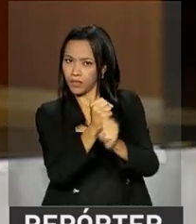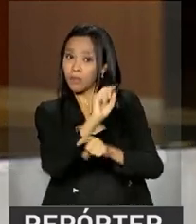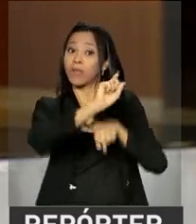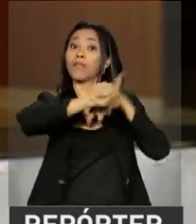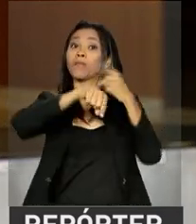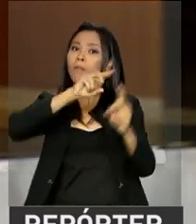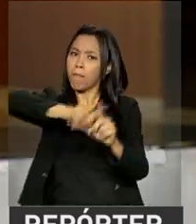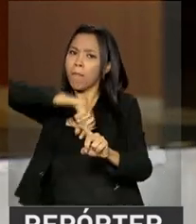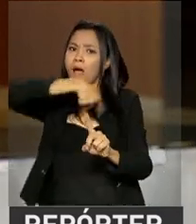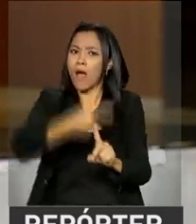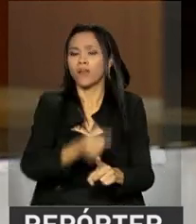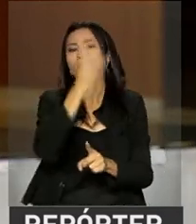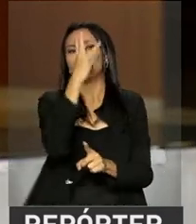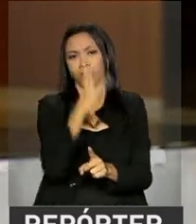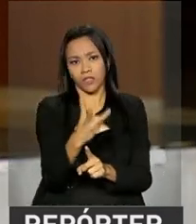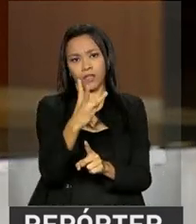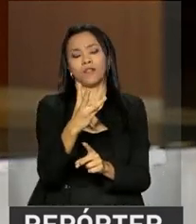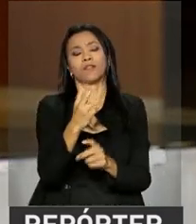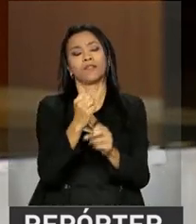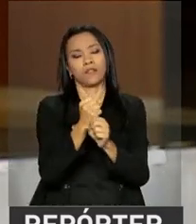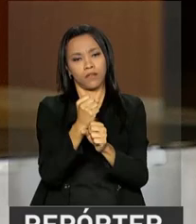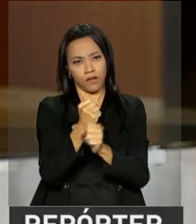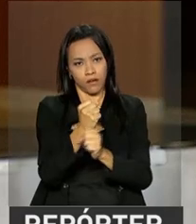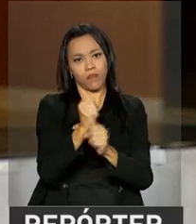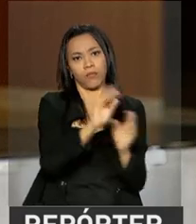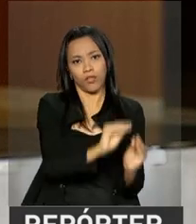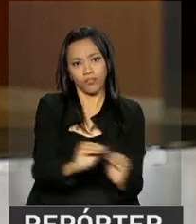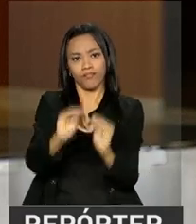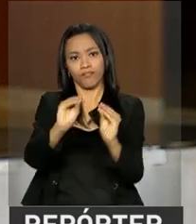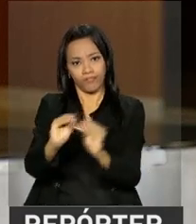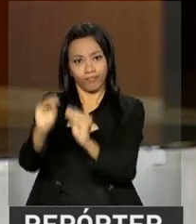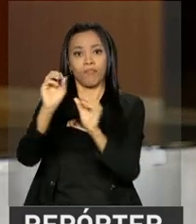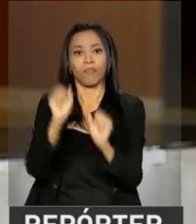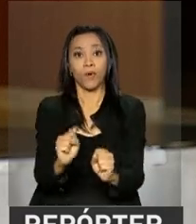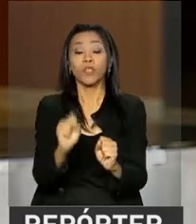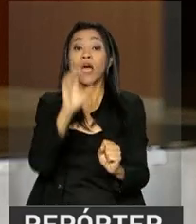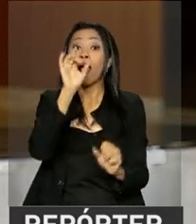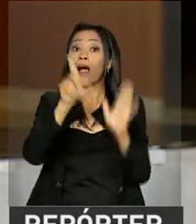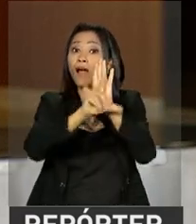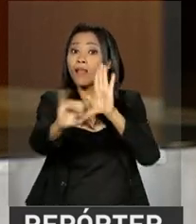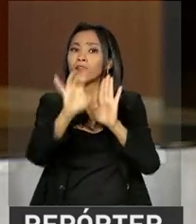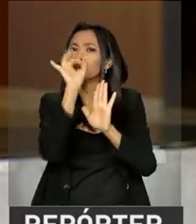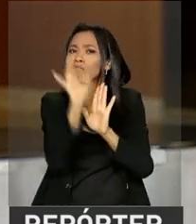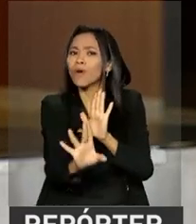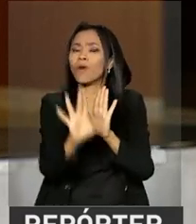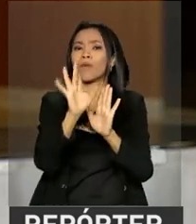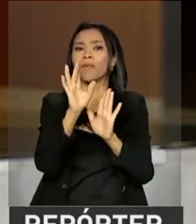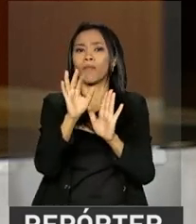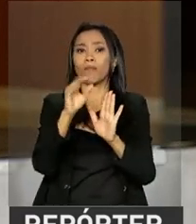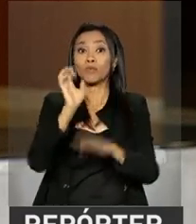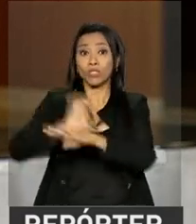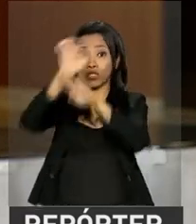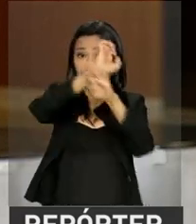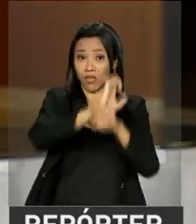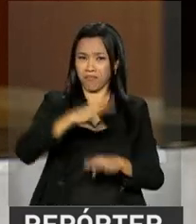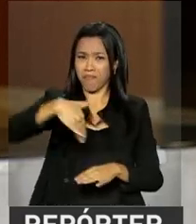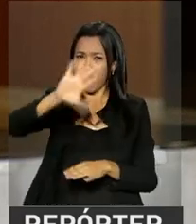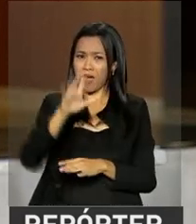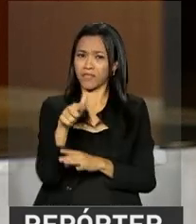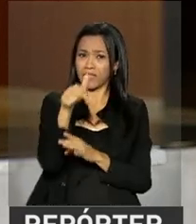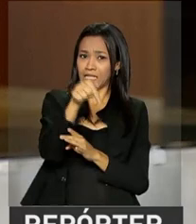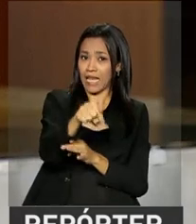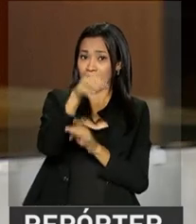prorrogado por mais 3 anos. A lei só vai valer para aqueles estados que estão com mais de